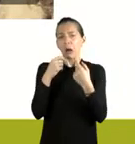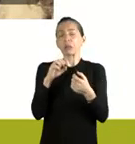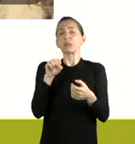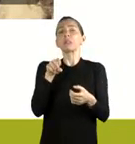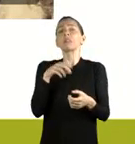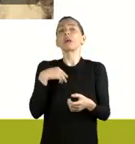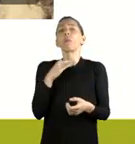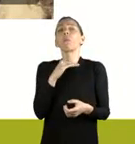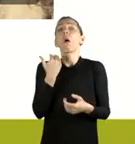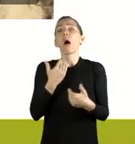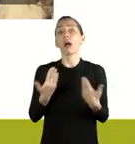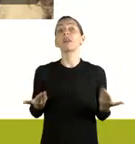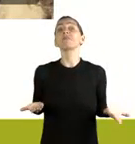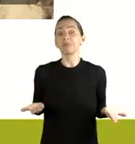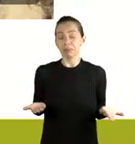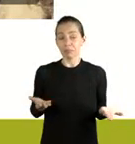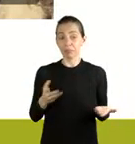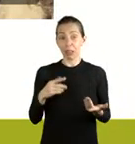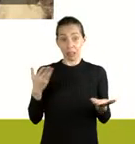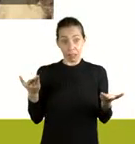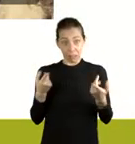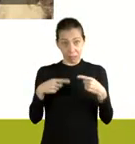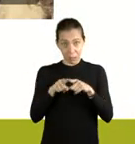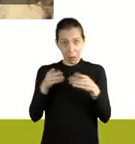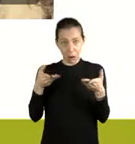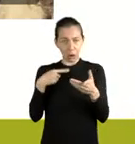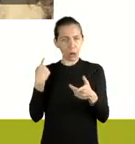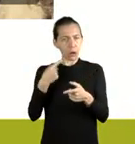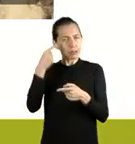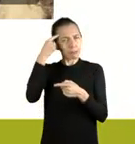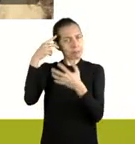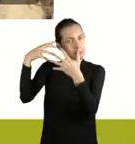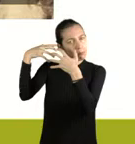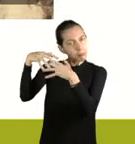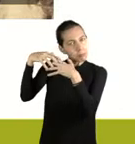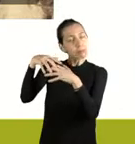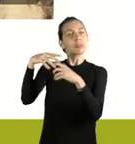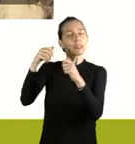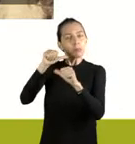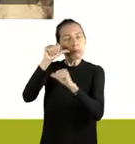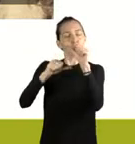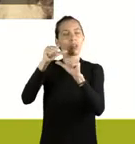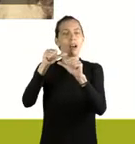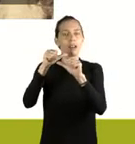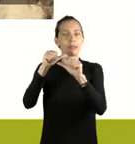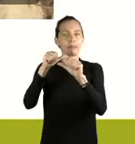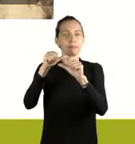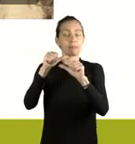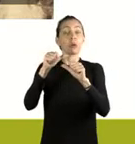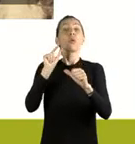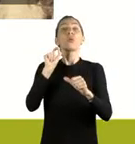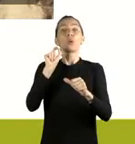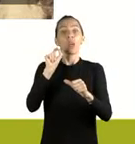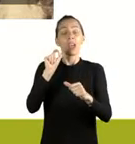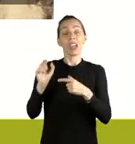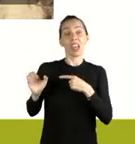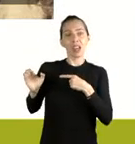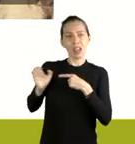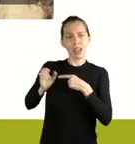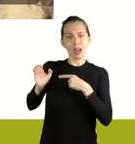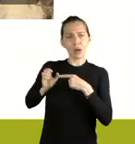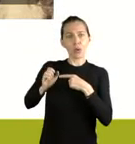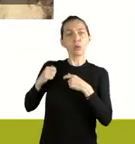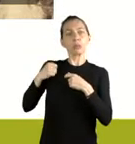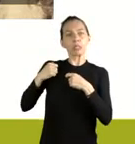está exatamente para mudar essa ideia. A gente está para mudar. Por quê? A riqueza ela tem que ser